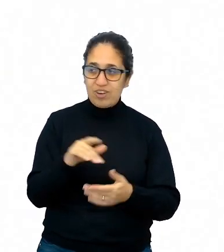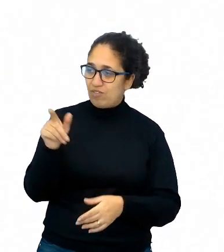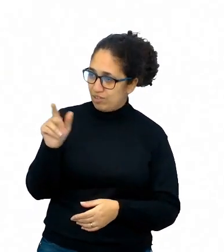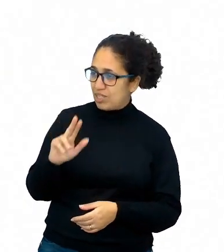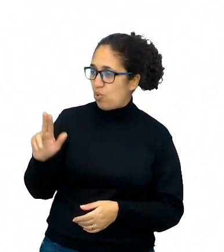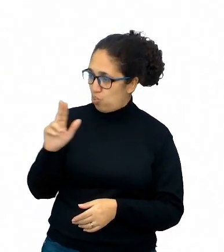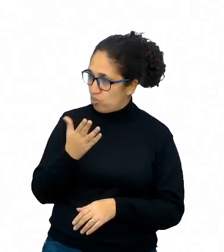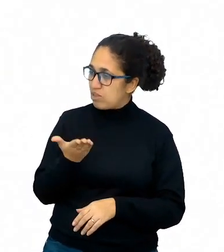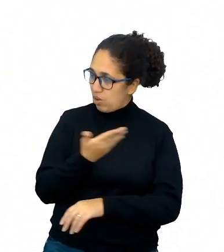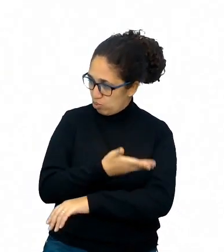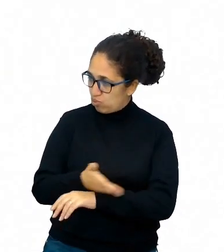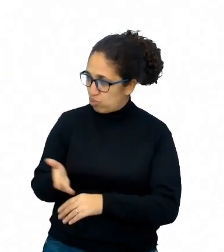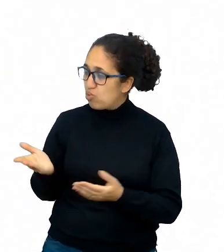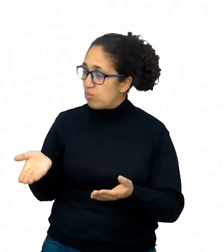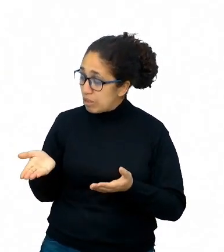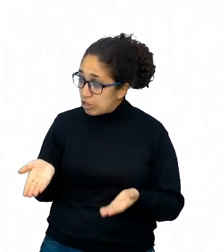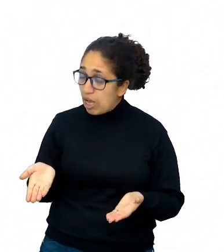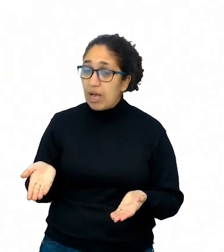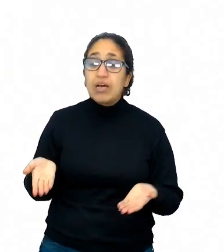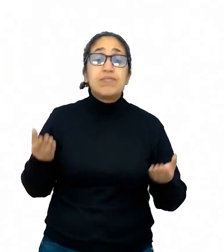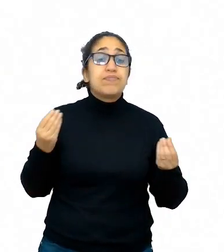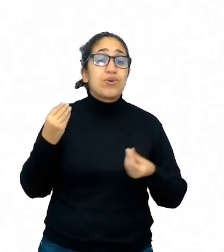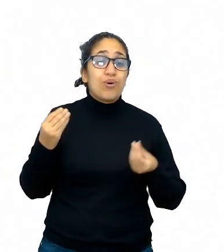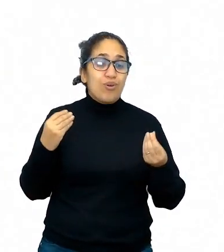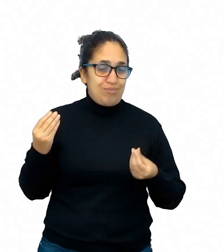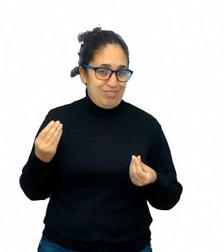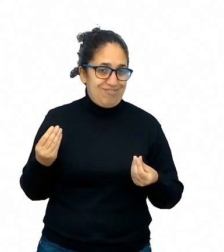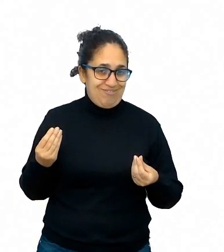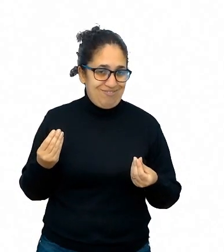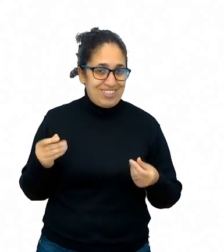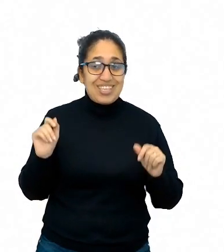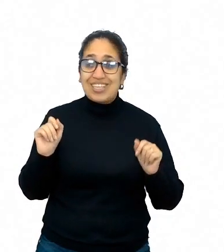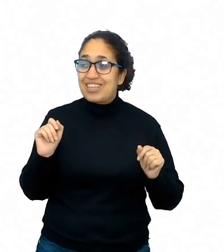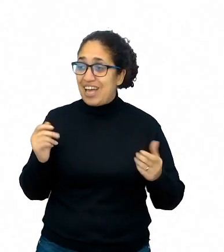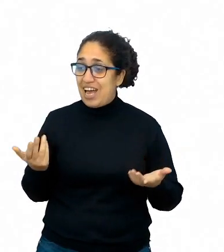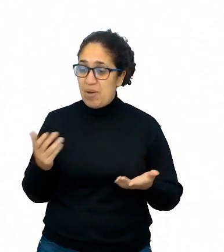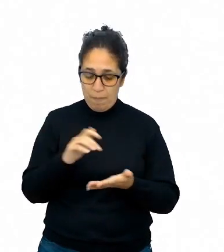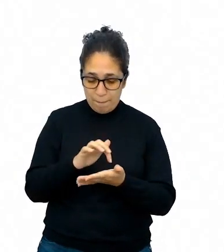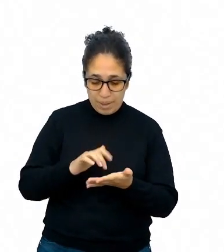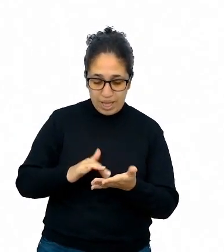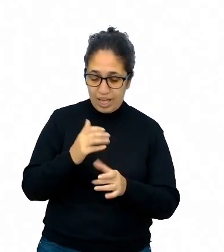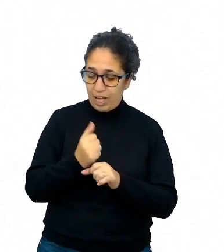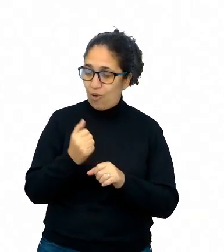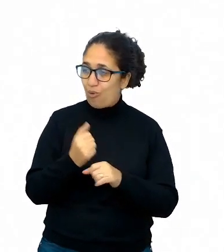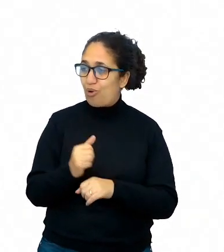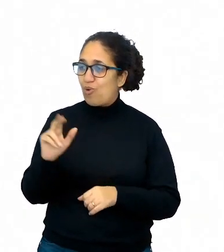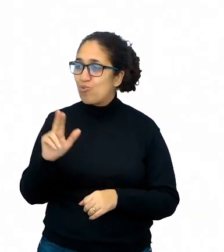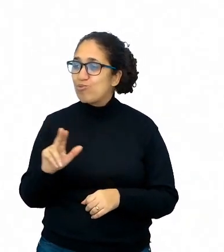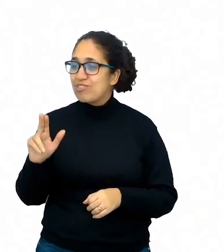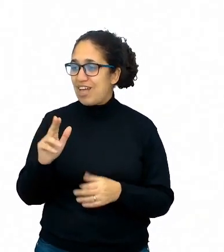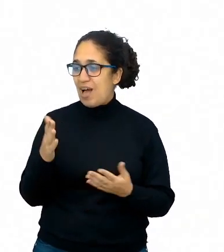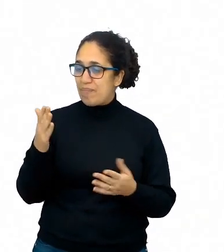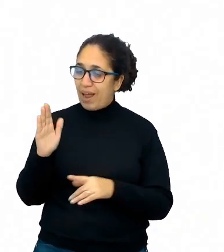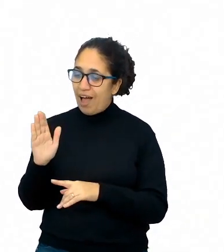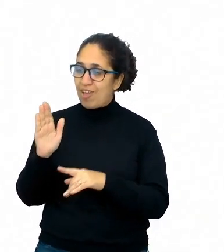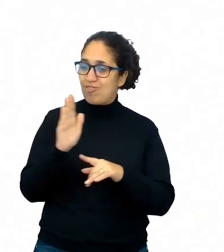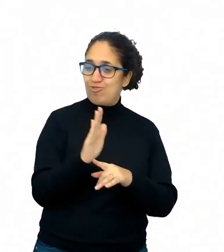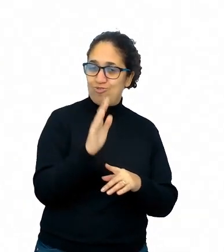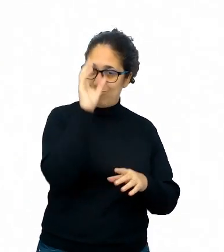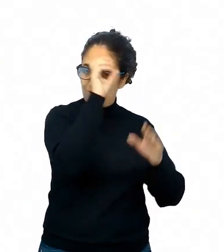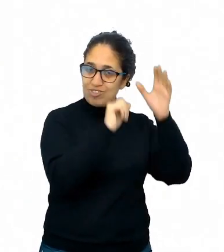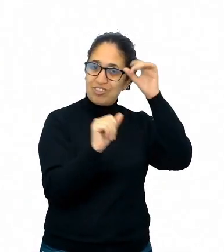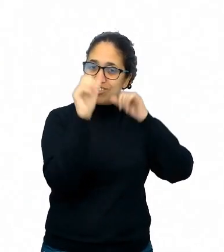calculadora com os estudantes? Né? Como que vocês podem usar a calculadora a favor do processo